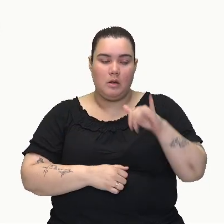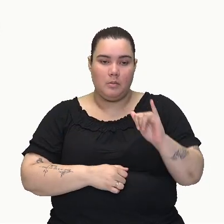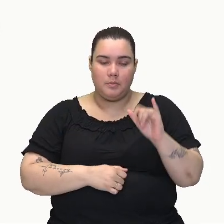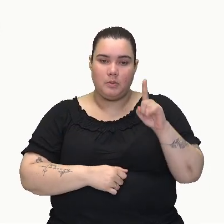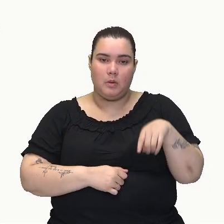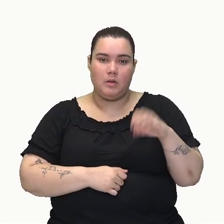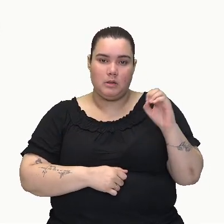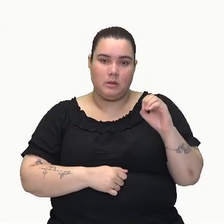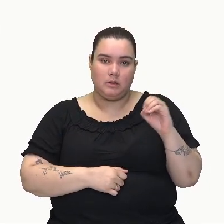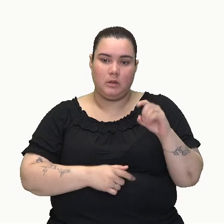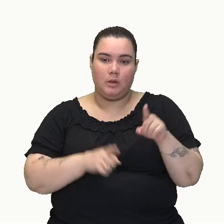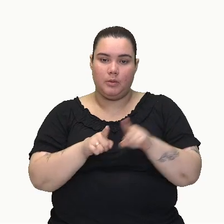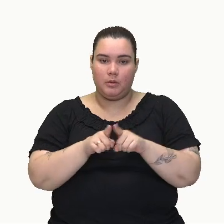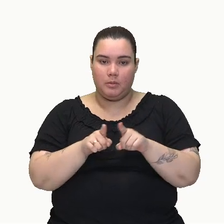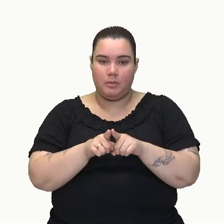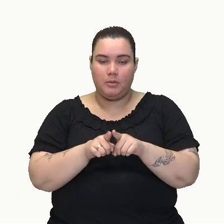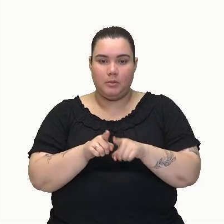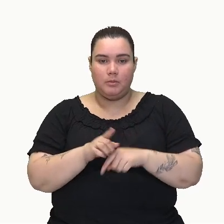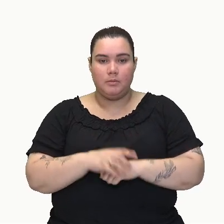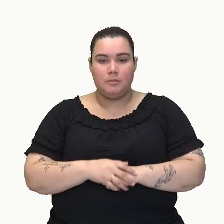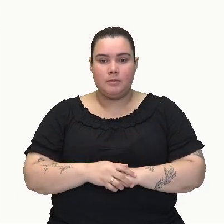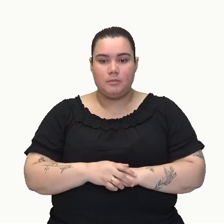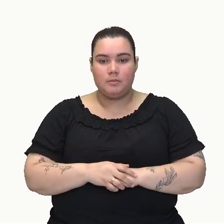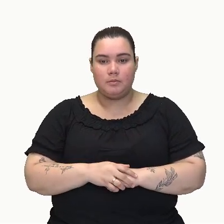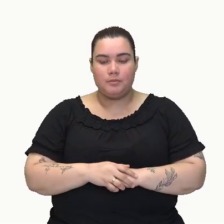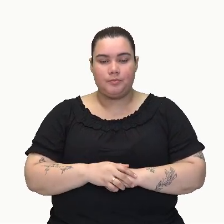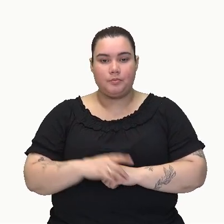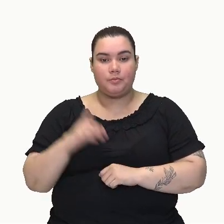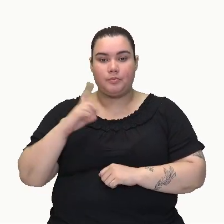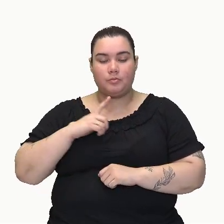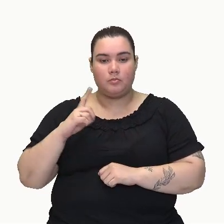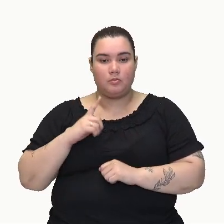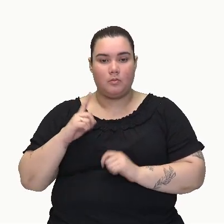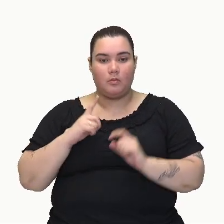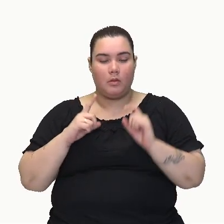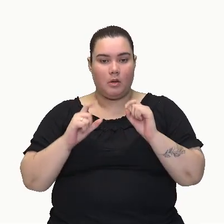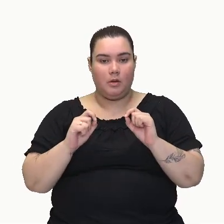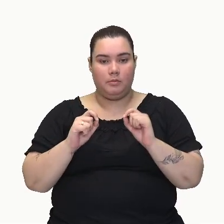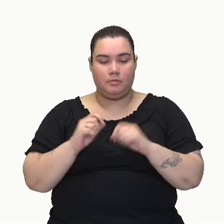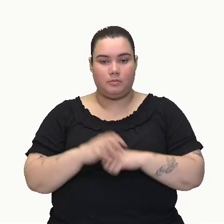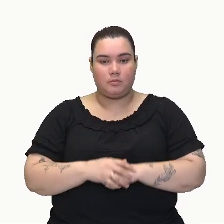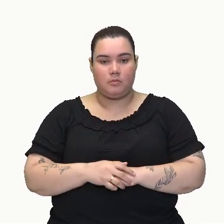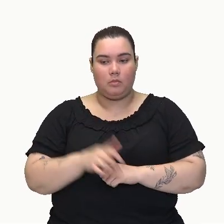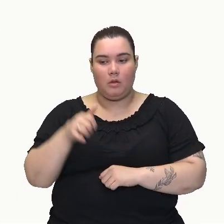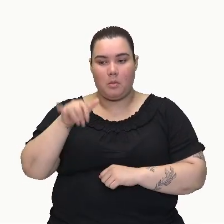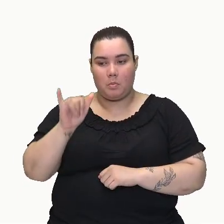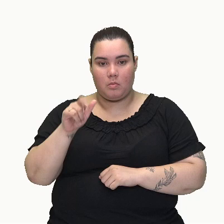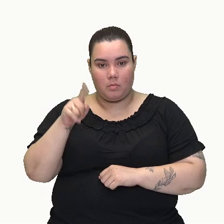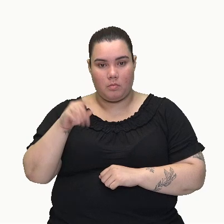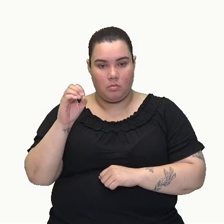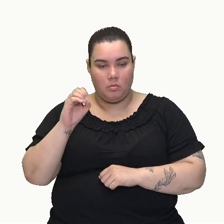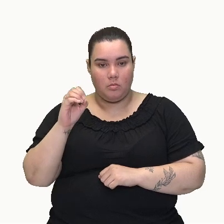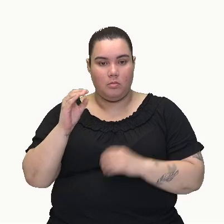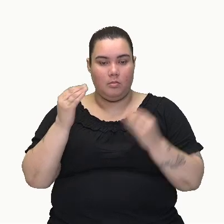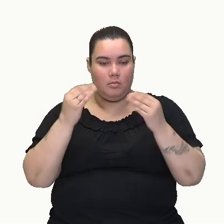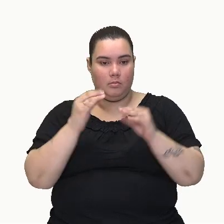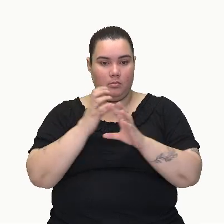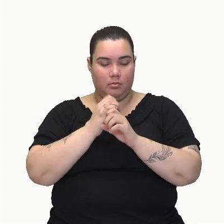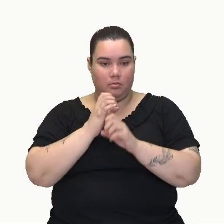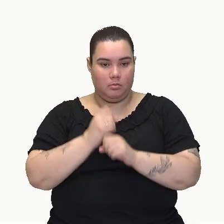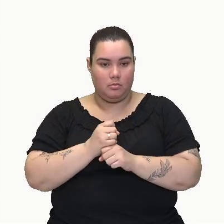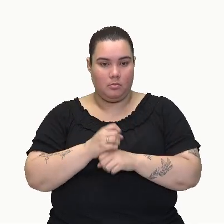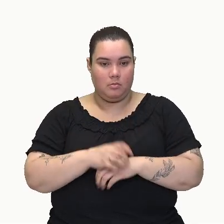0. No caso aqui, quando nós tomarmos y igual a 0, olha o que vai acontecer. No